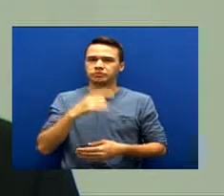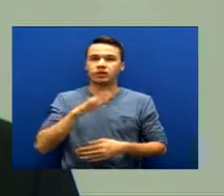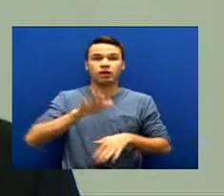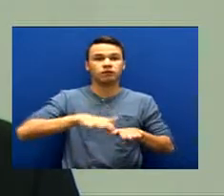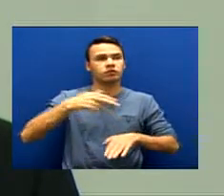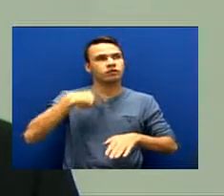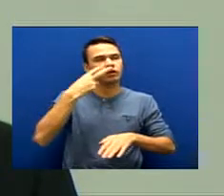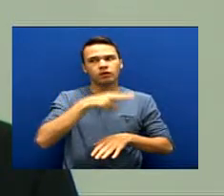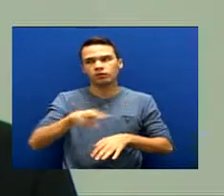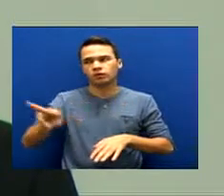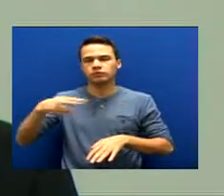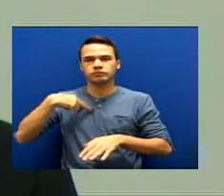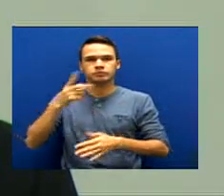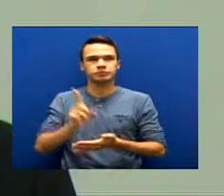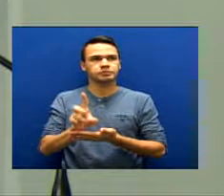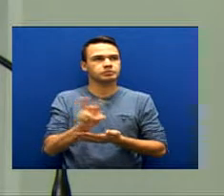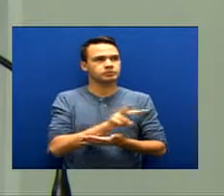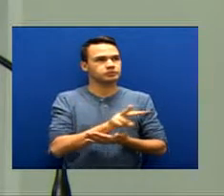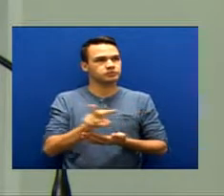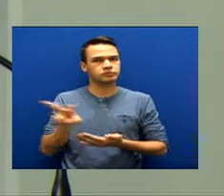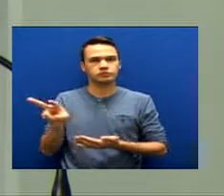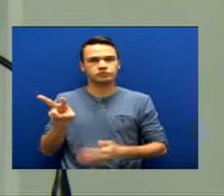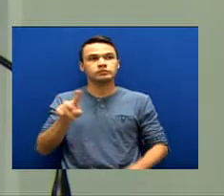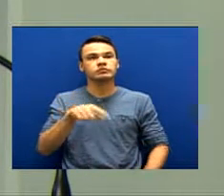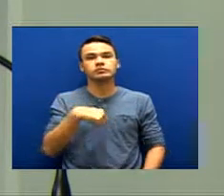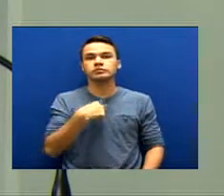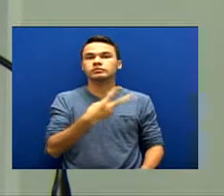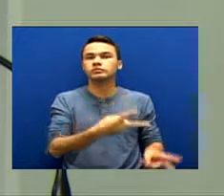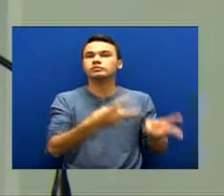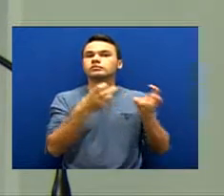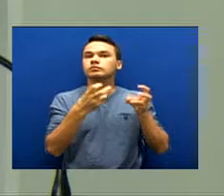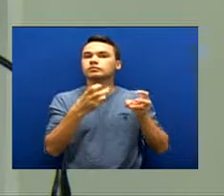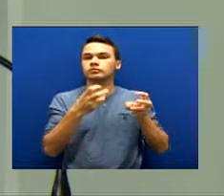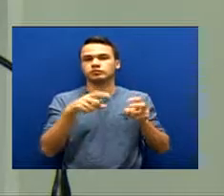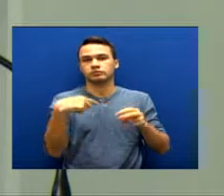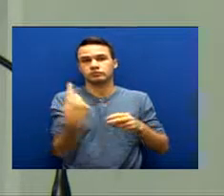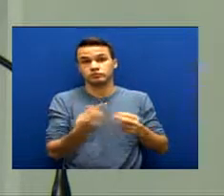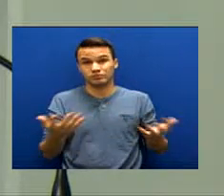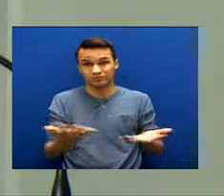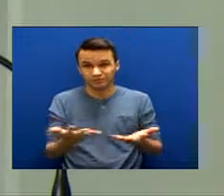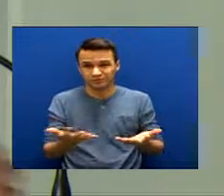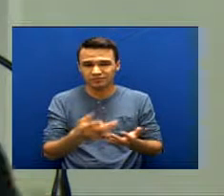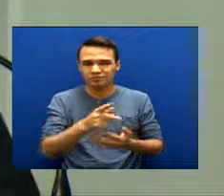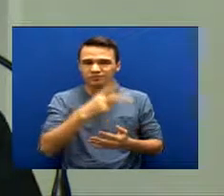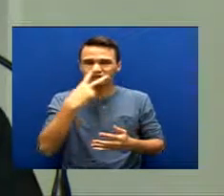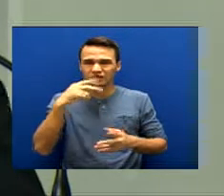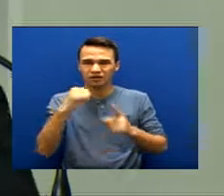das coisas. As coisas existem e deixam de existir, têm valor e perdem o seu valor.